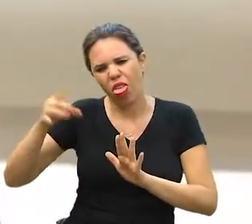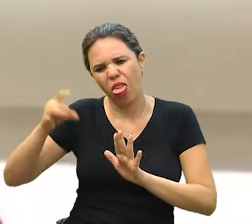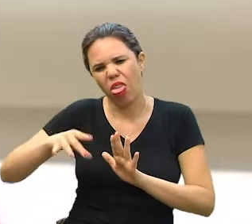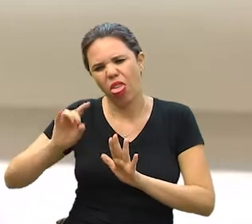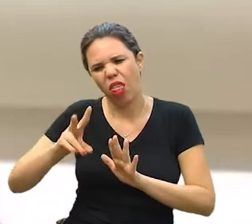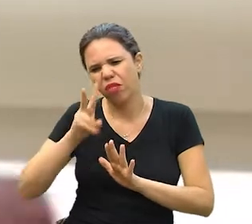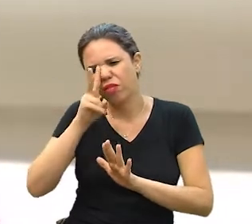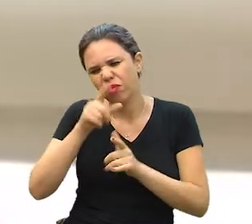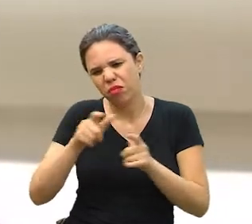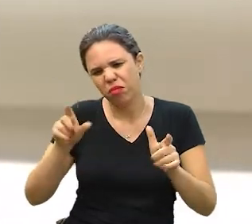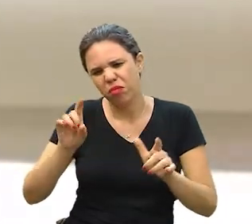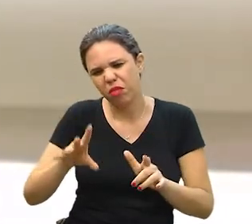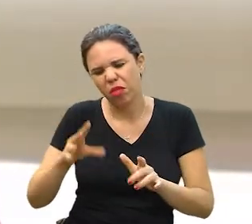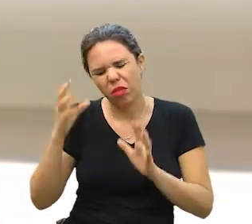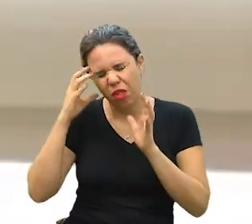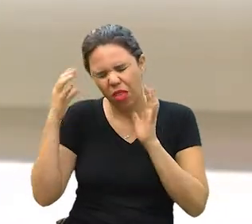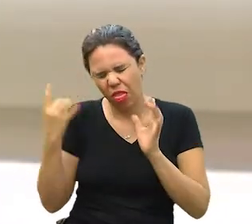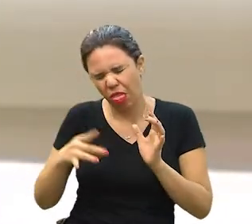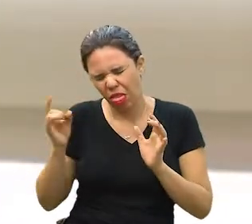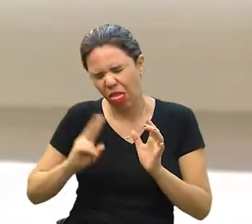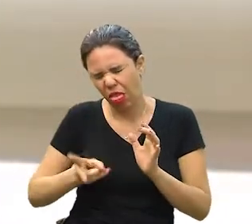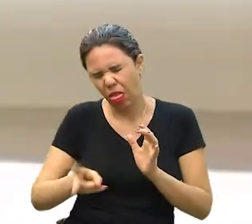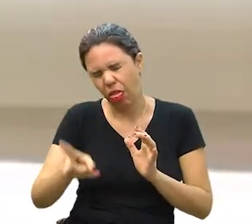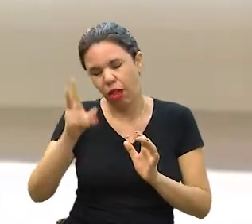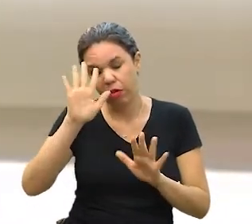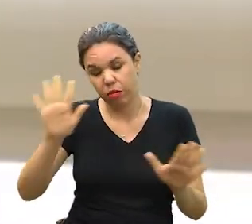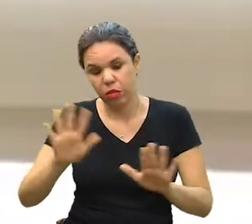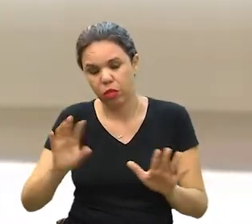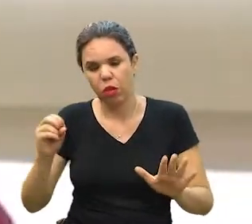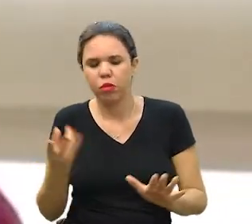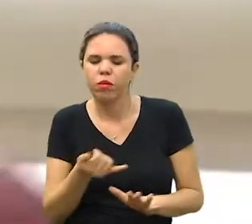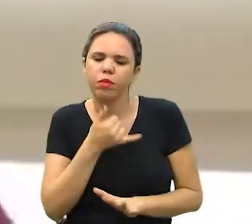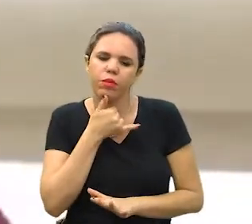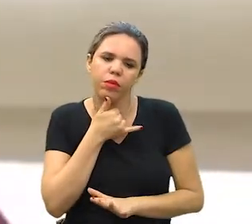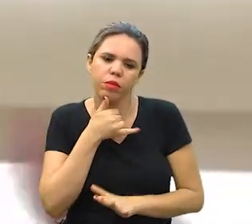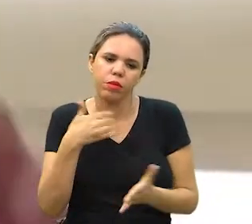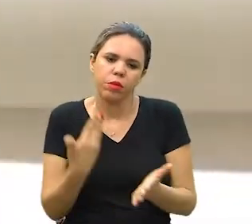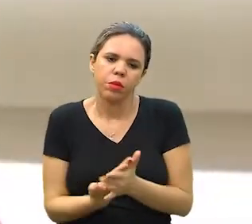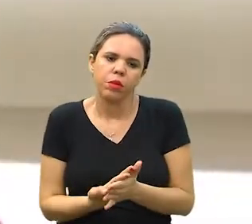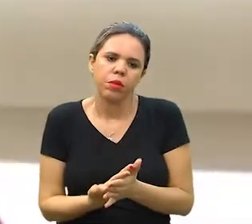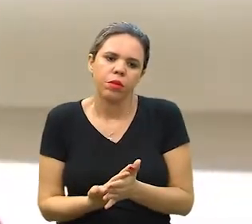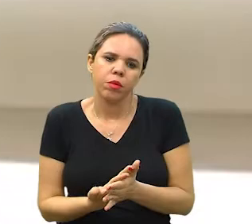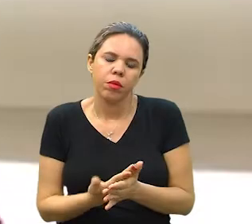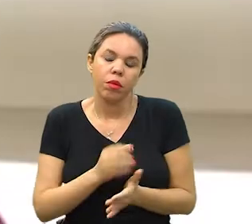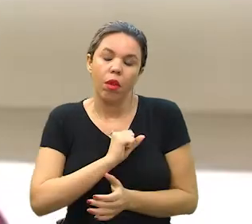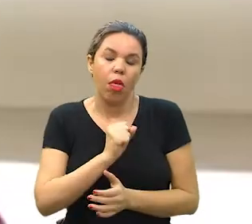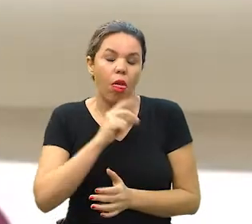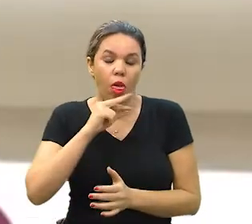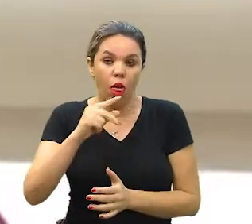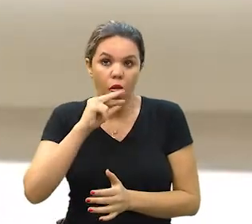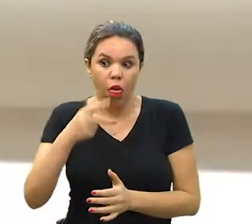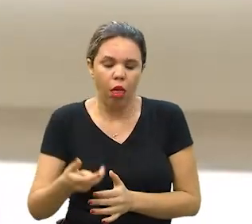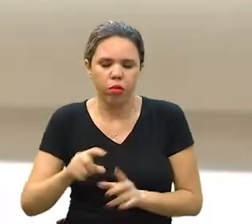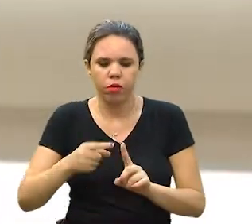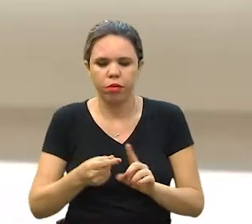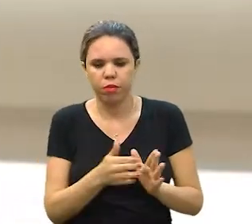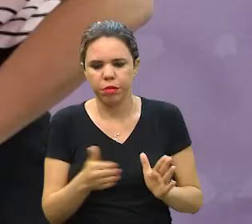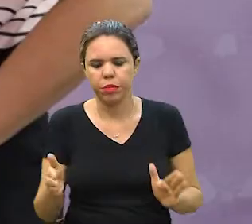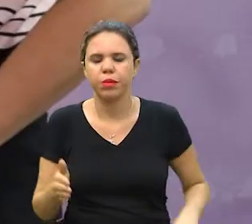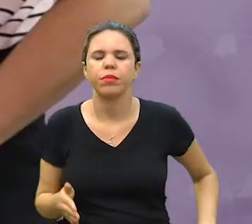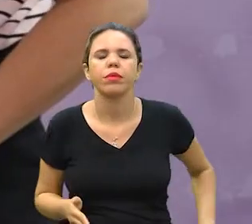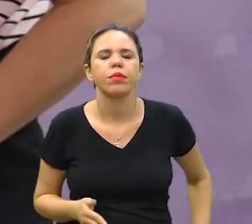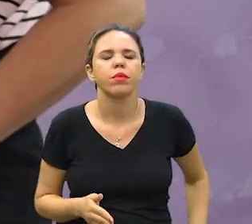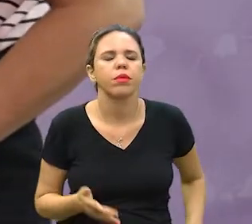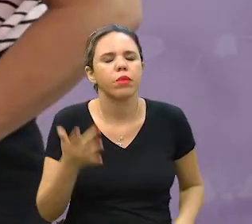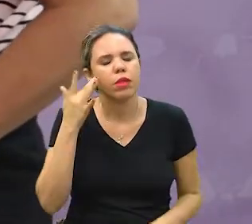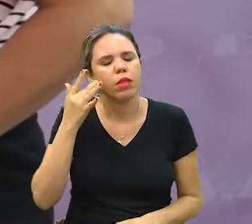de cabeça muito forte, uma enxaqueca muito forte, ou, infelizmente, até mesmo uma convulsão na gravidez.